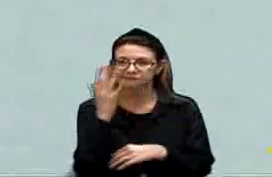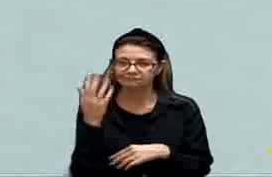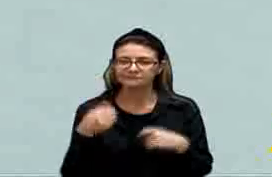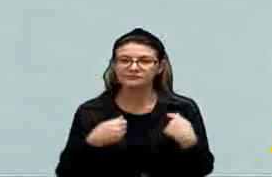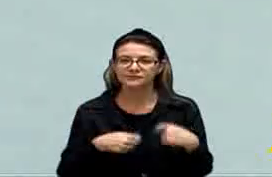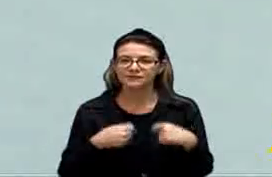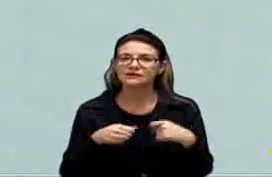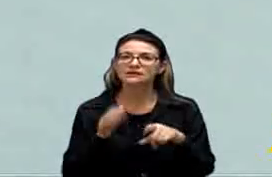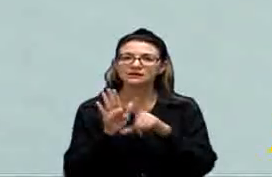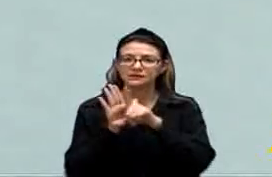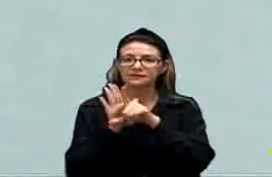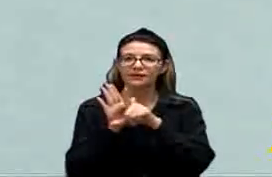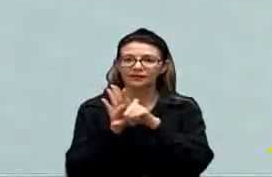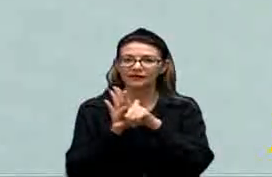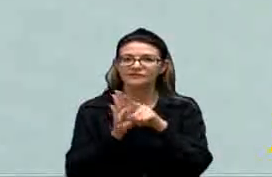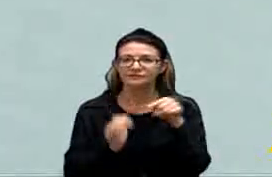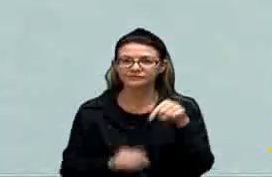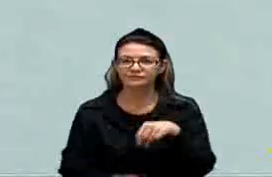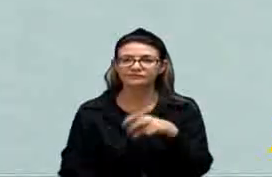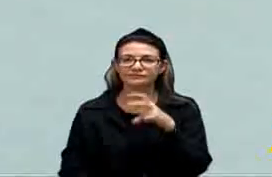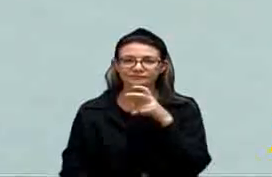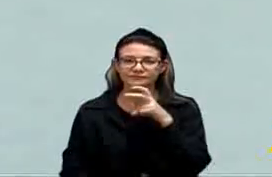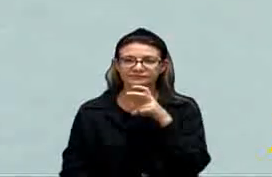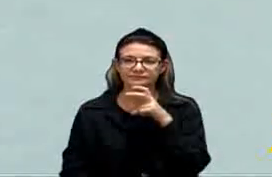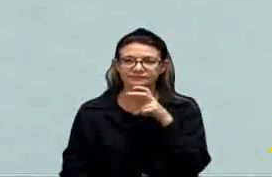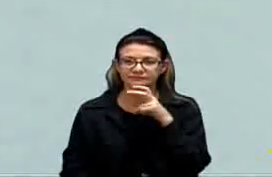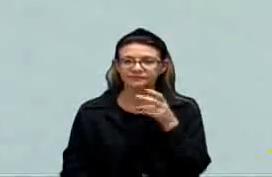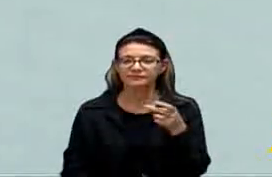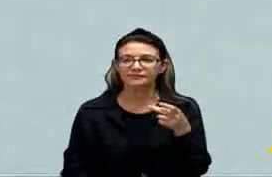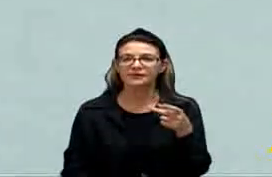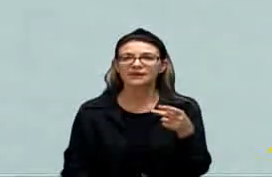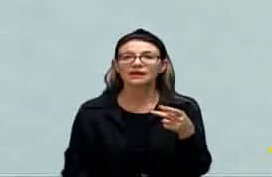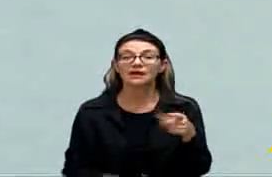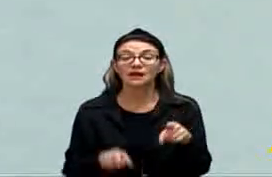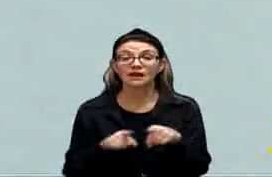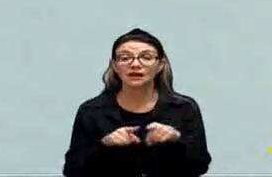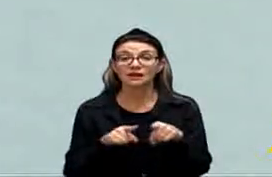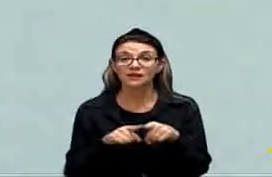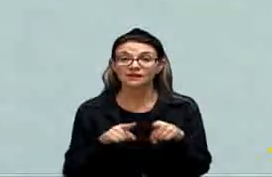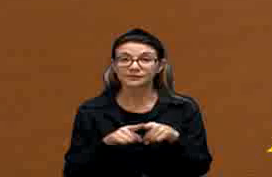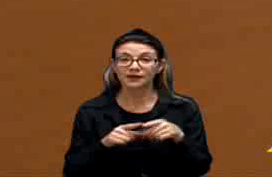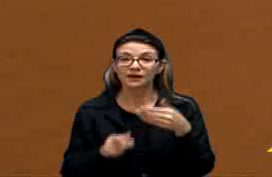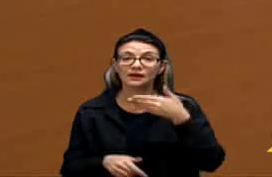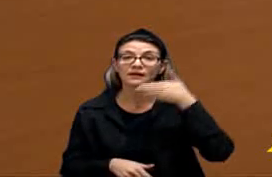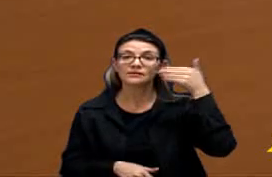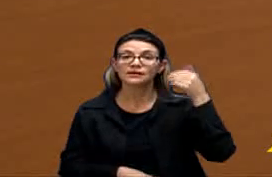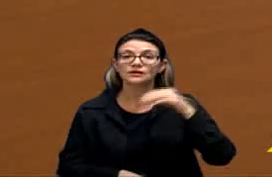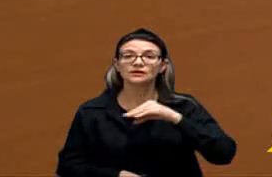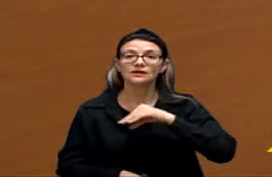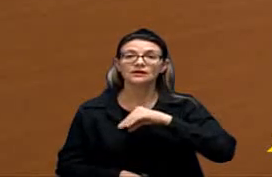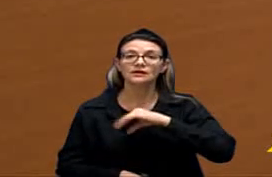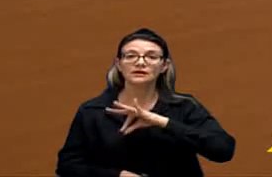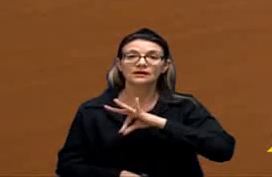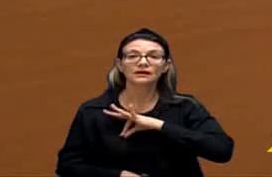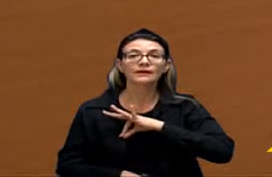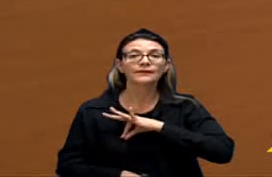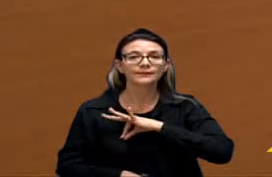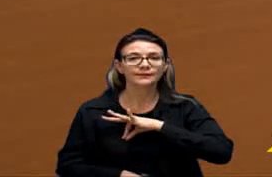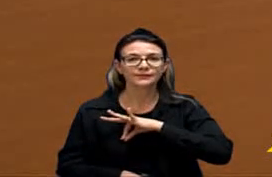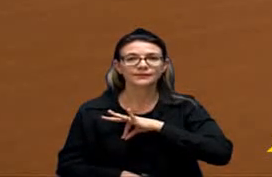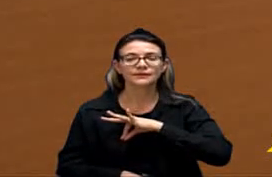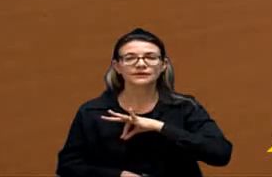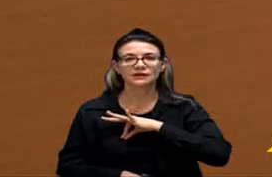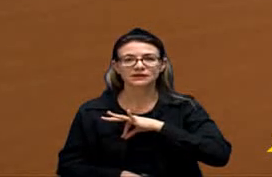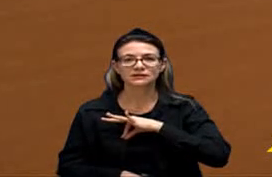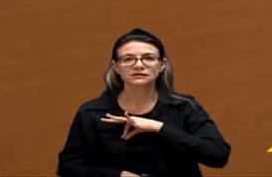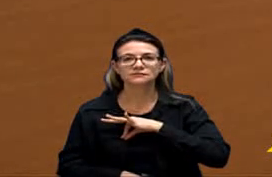cidade para isso inclusive para intensificar os comandos a a polícia militar e guarda